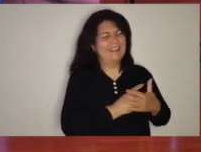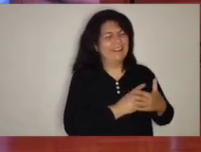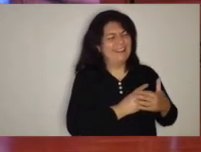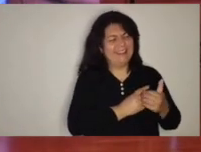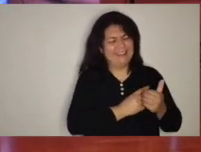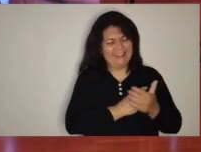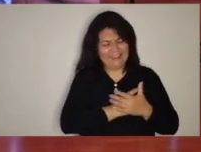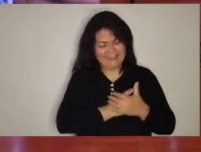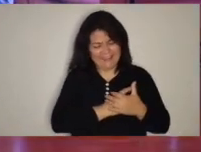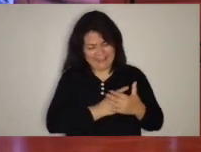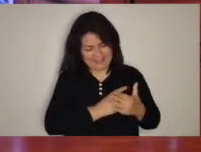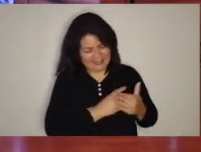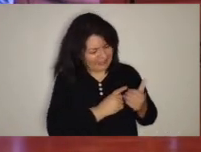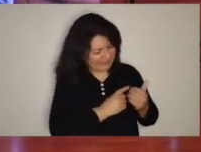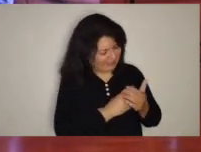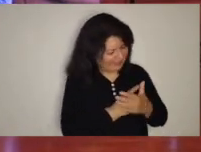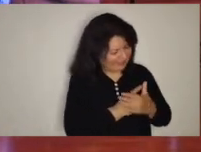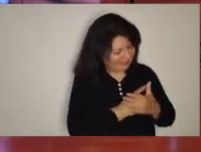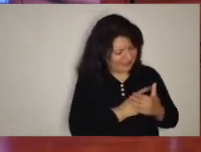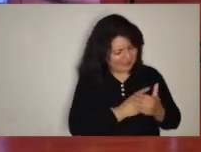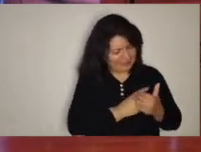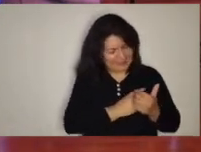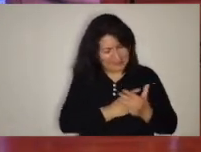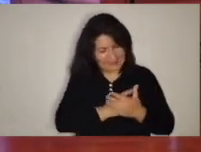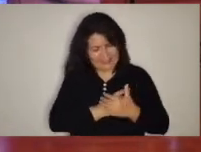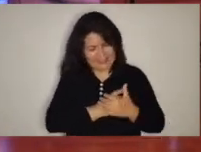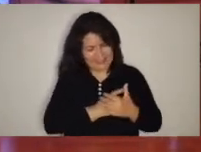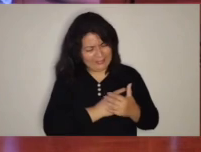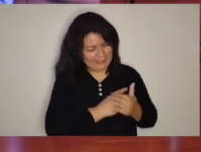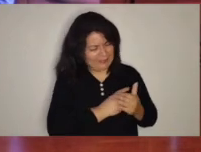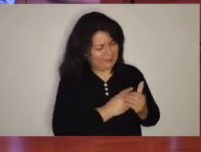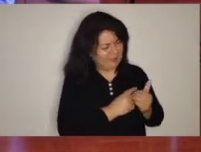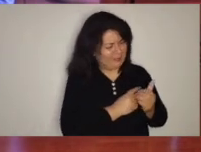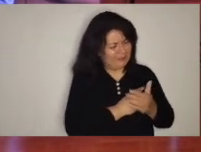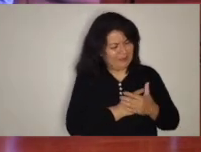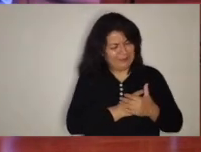abrir pra você